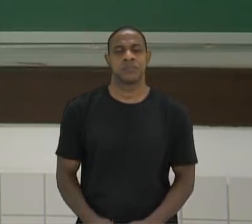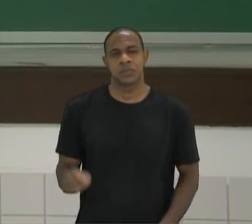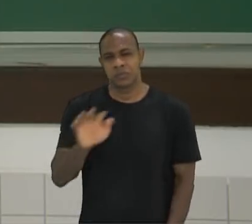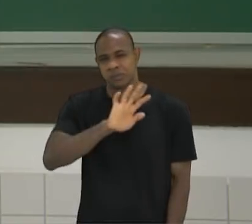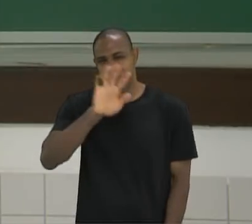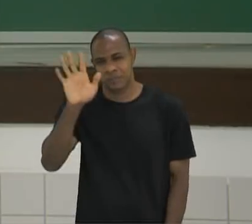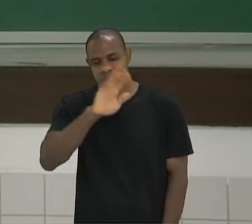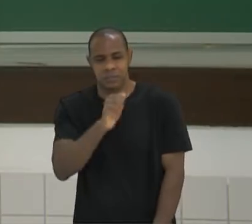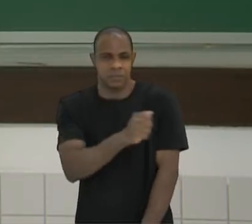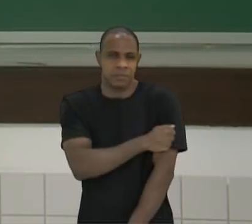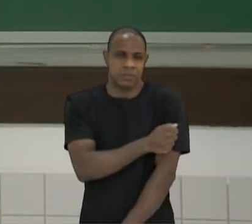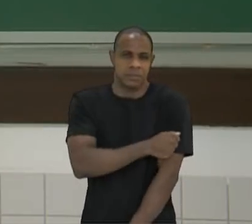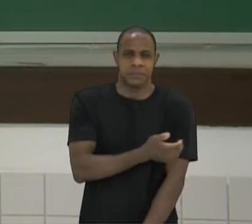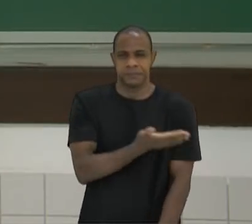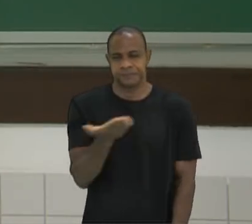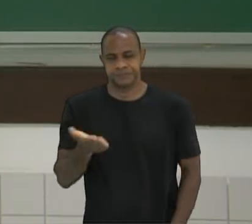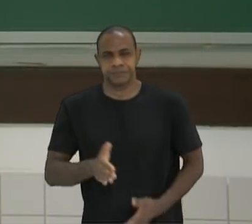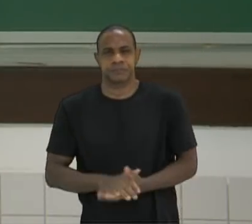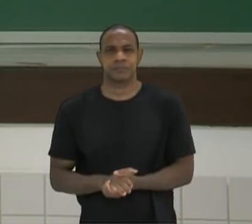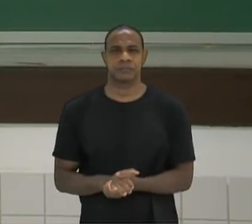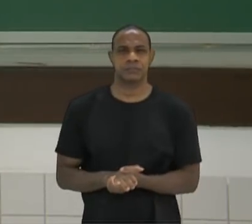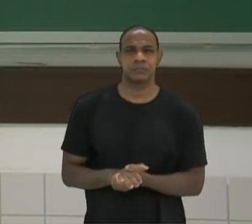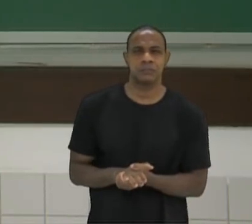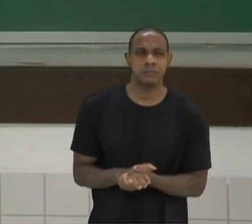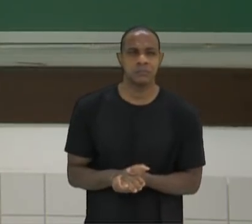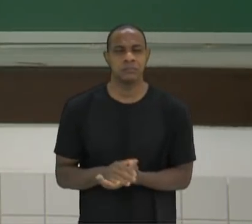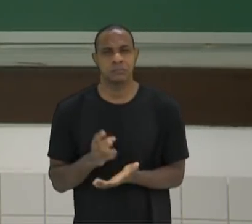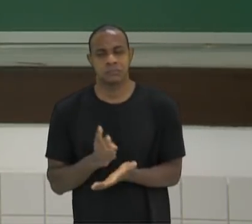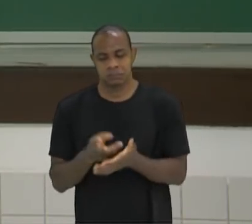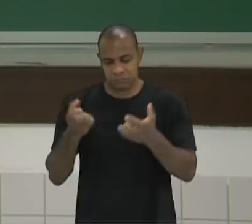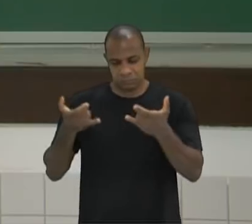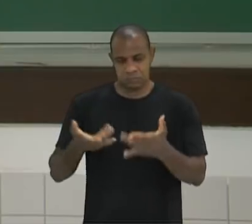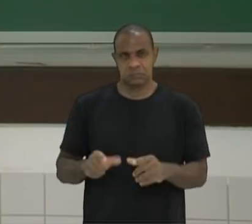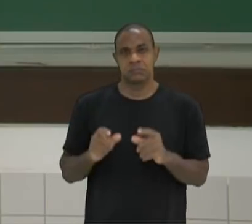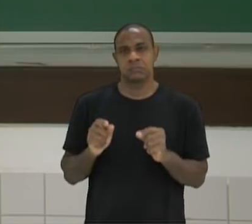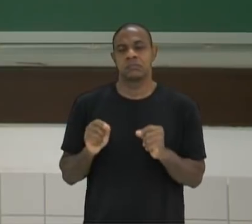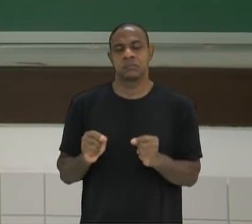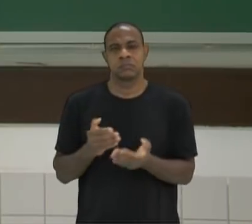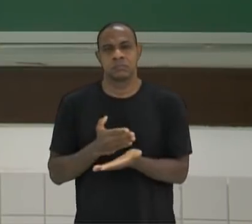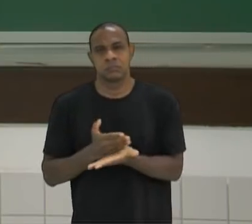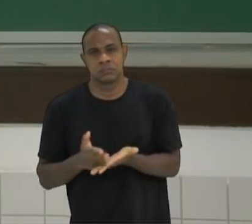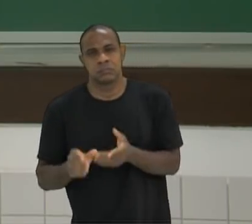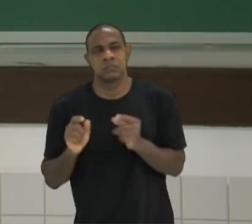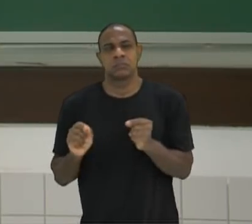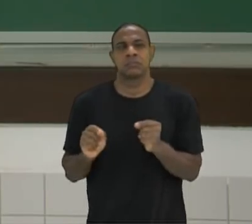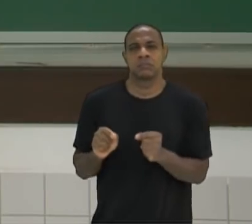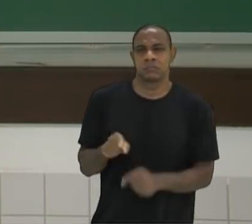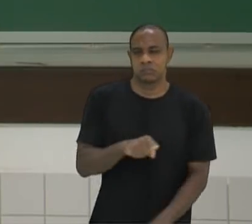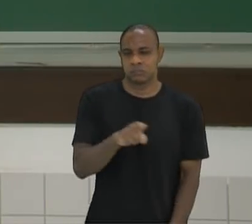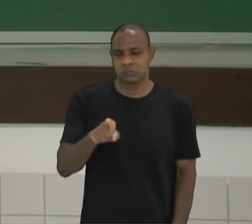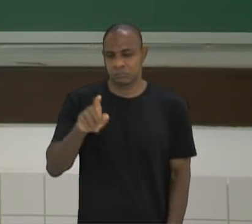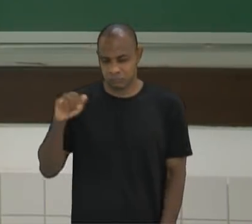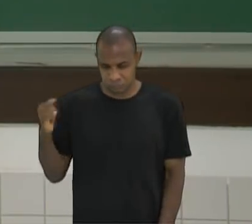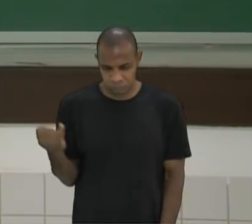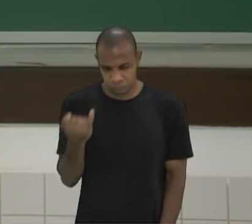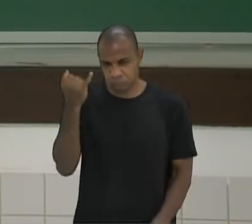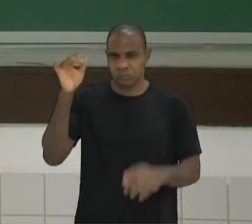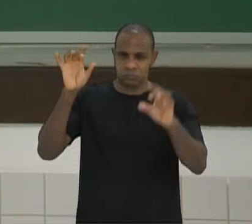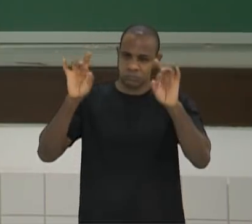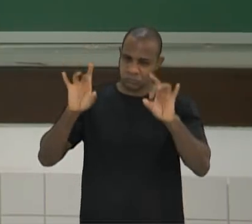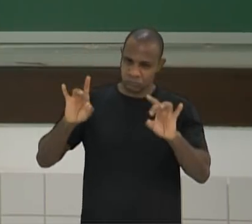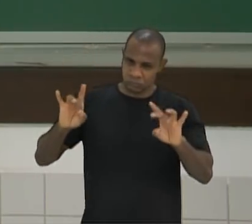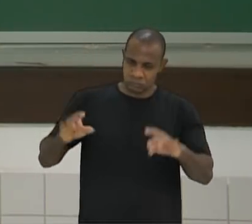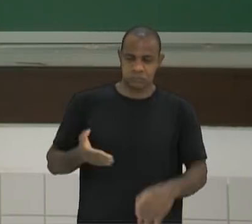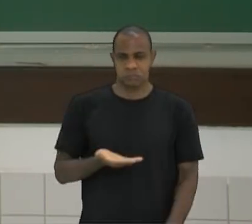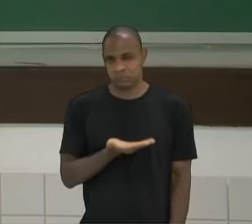Olá, alunos, vamos para mais uma videoaula. Eu sempre costumo iniciar as minhas aulas dizendo o quanto vocês são muito especiais, o quanto